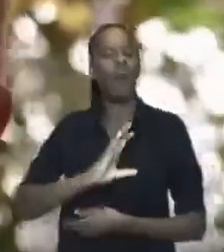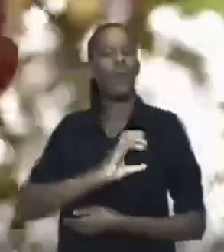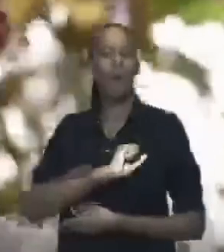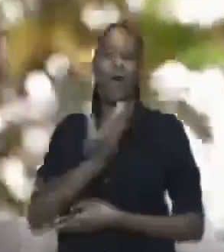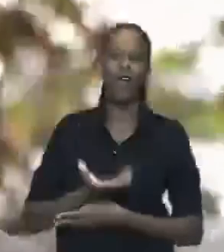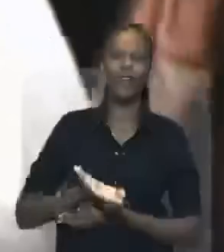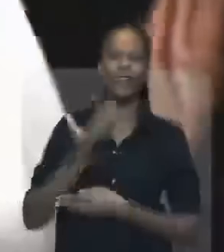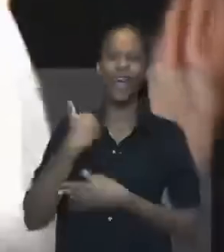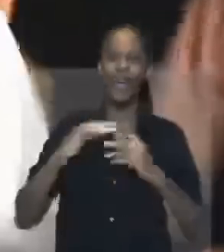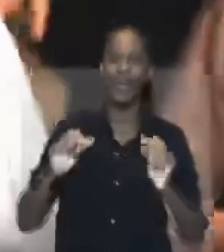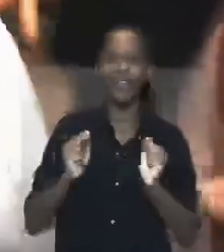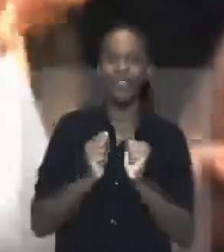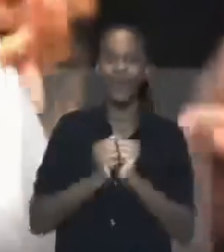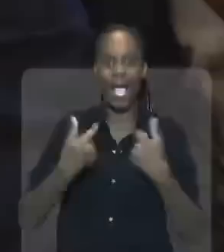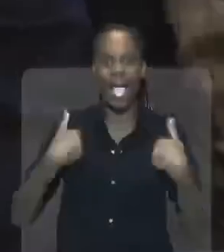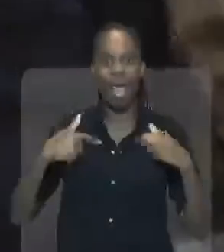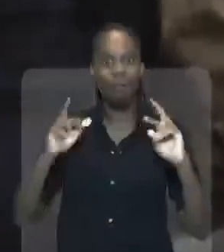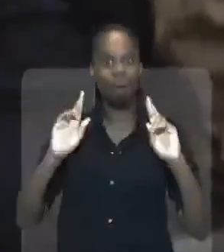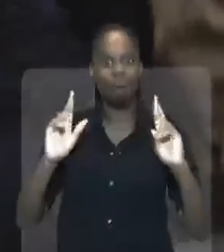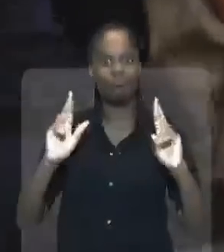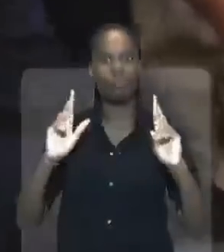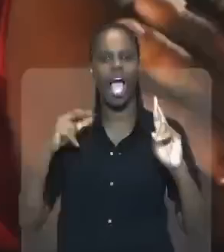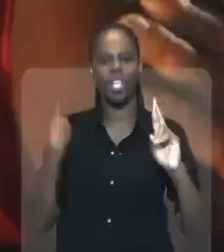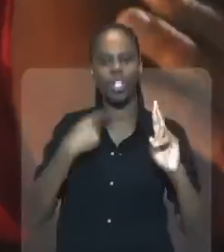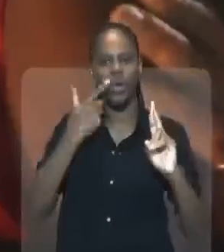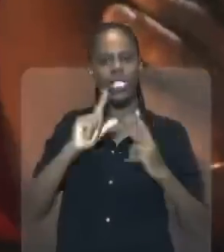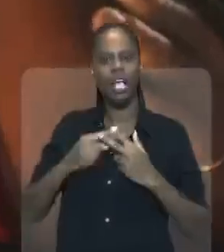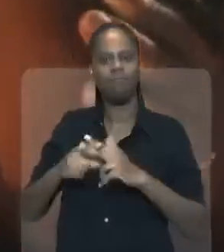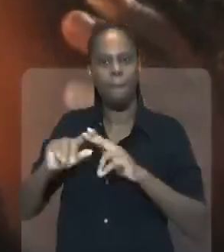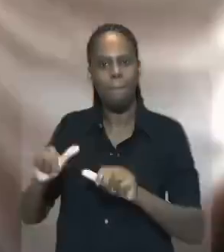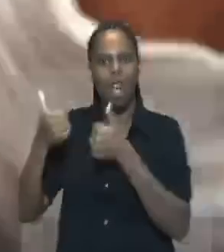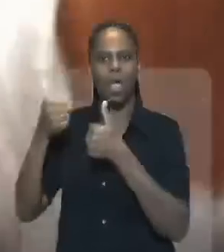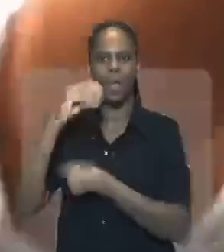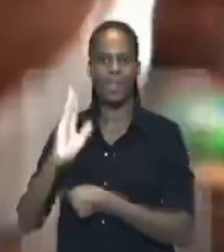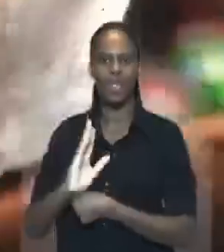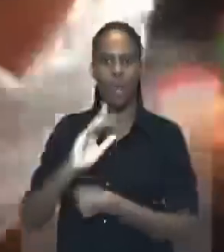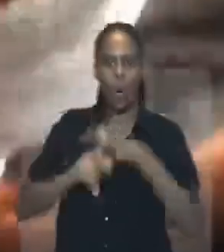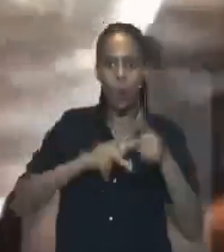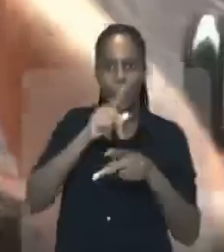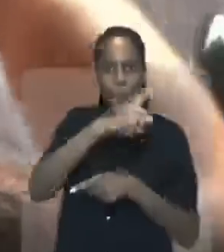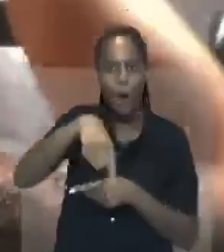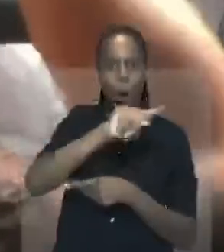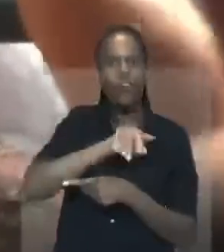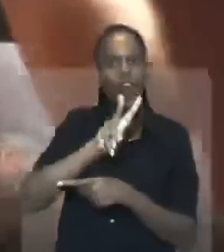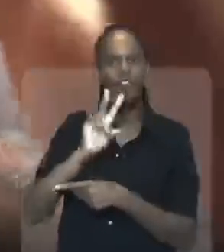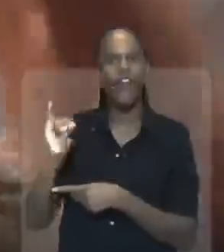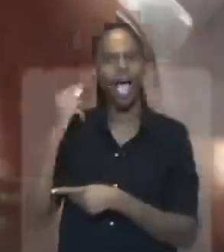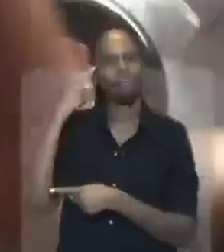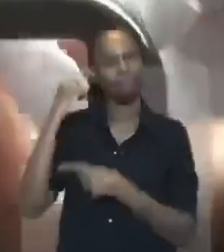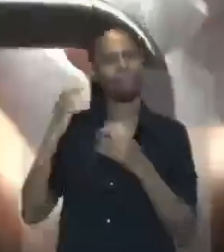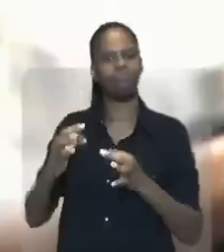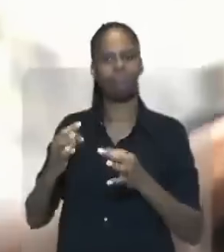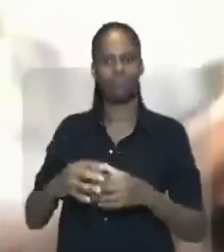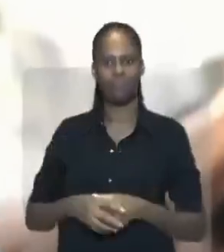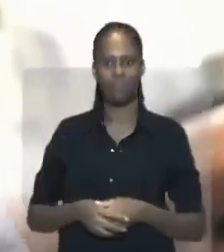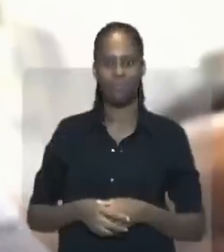Muito otimista que a gente vai conseguir consertar o Brasil. Esse povo vai voltar a sorrir. Vamos voltar,